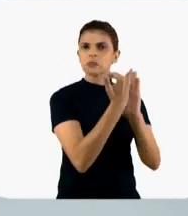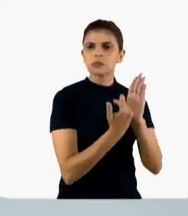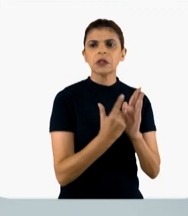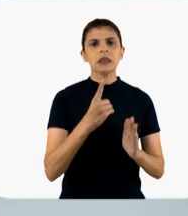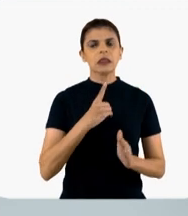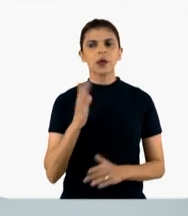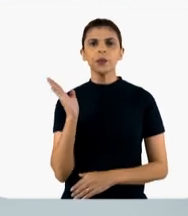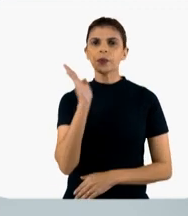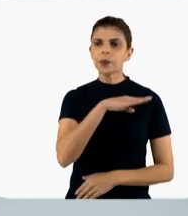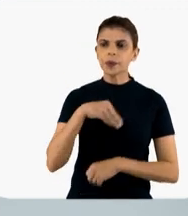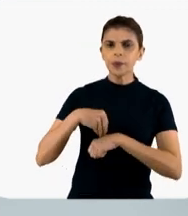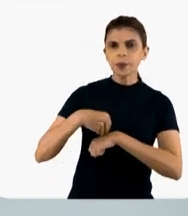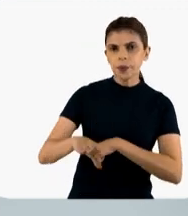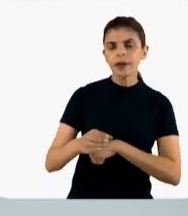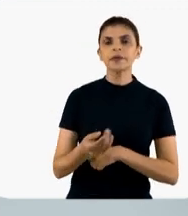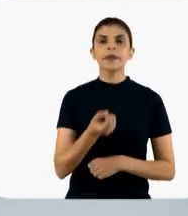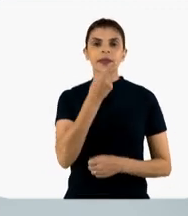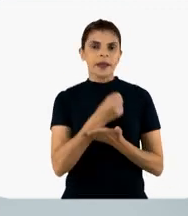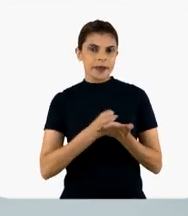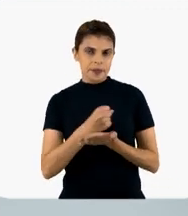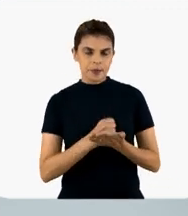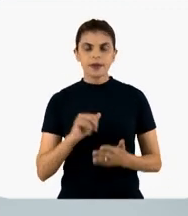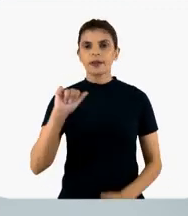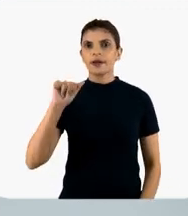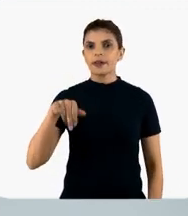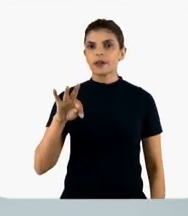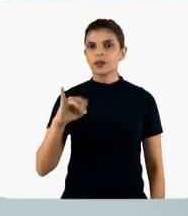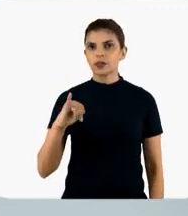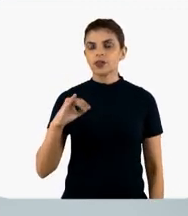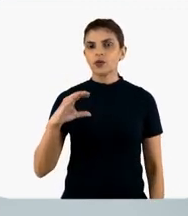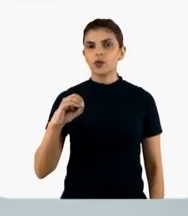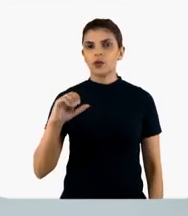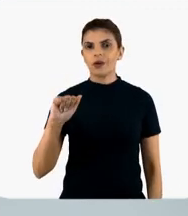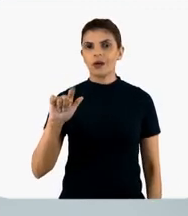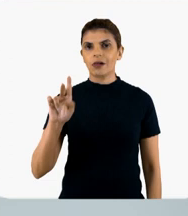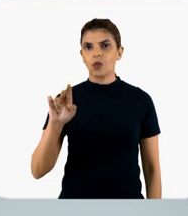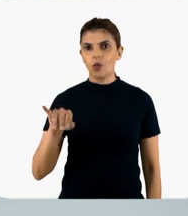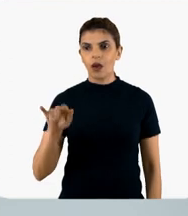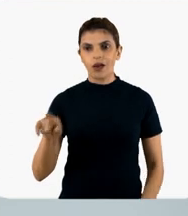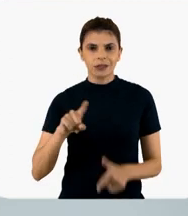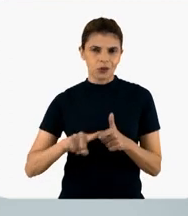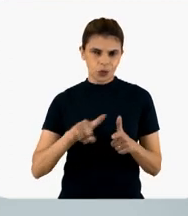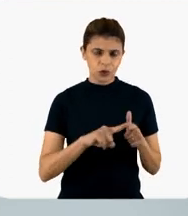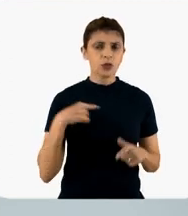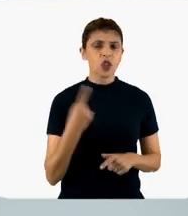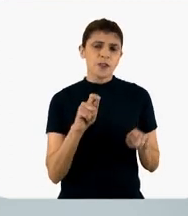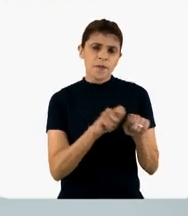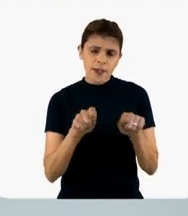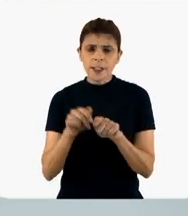diretrizes recomenda anticoagulação sistemática de pacientes nessa situação. O que a gente faz